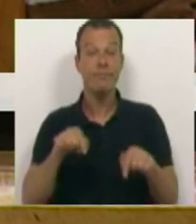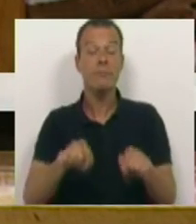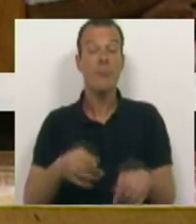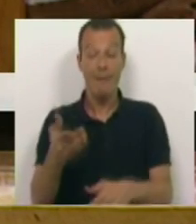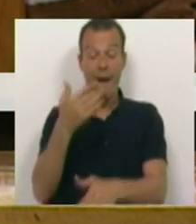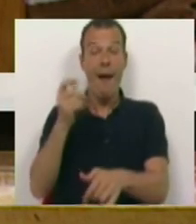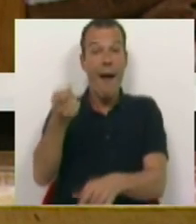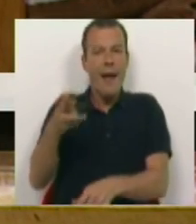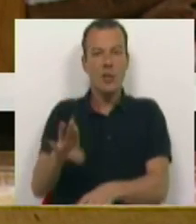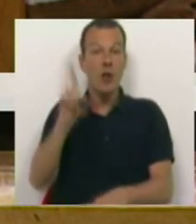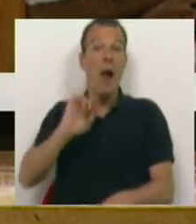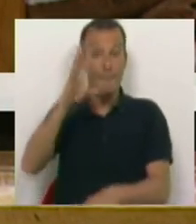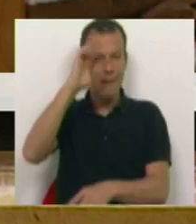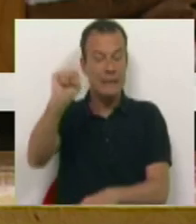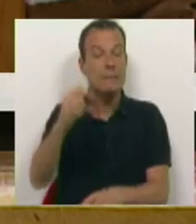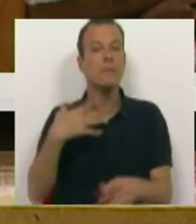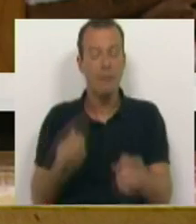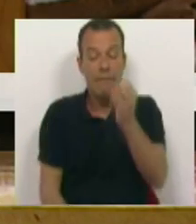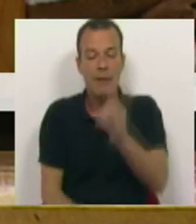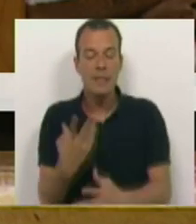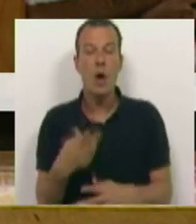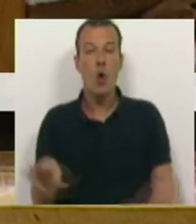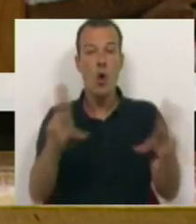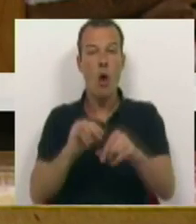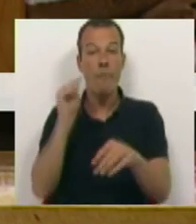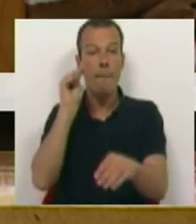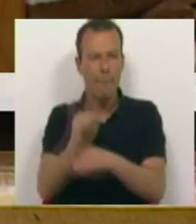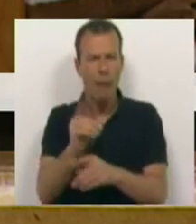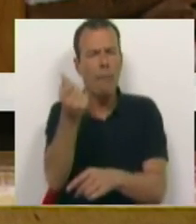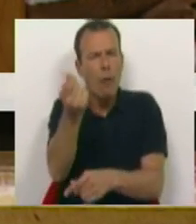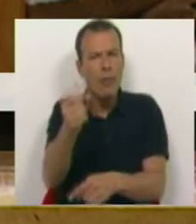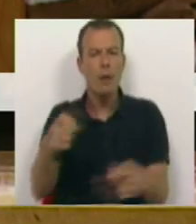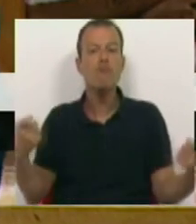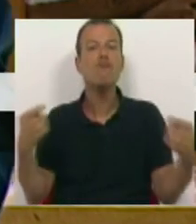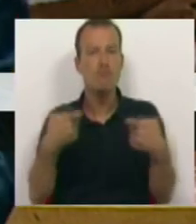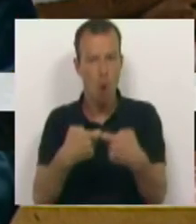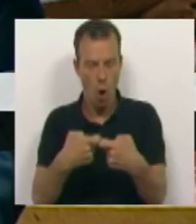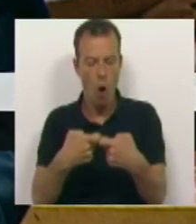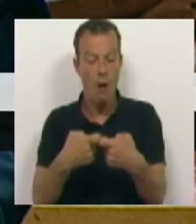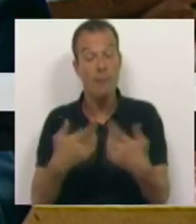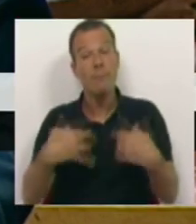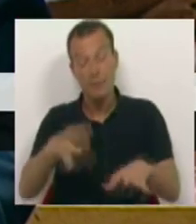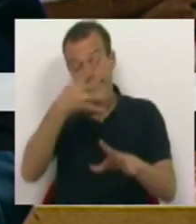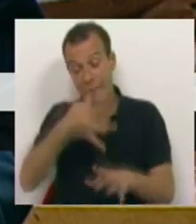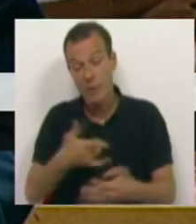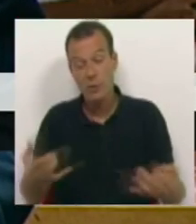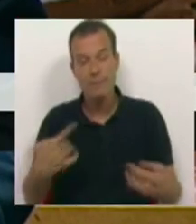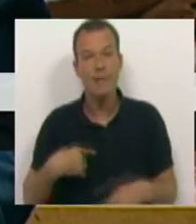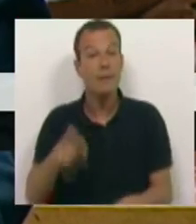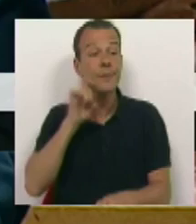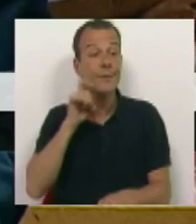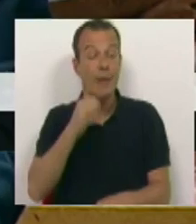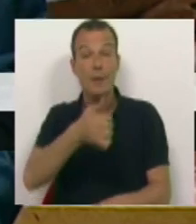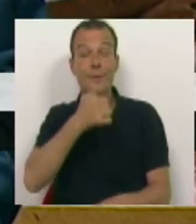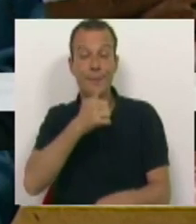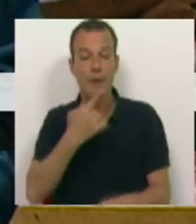anterior ministra assegurava ainda a criação de um novo banco com capital e liquidez adequados. Infelizmente, nenhuma destas garantias